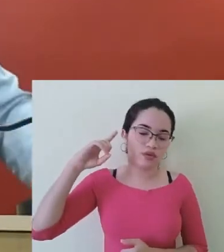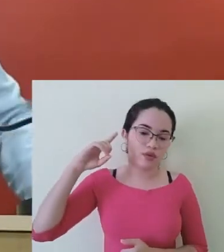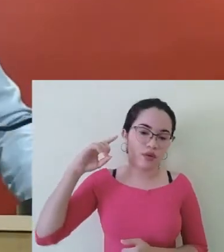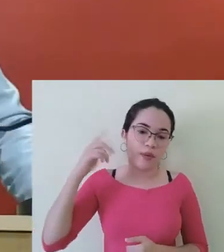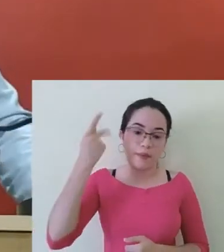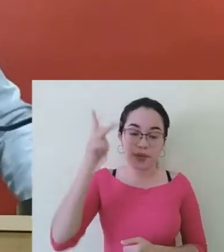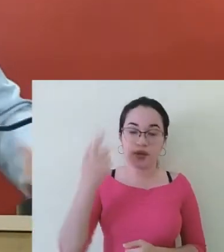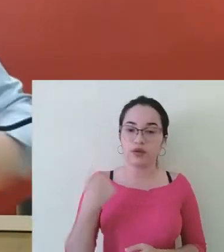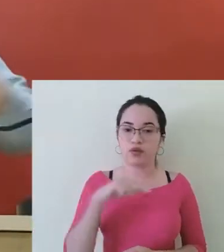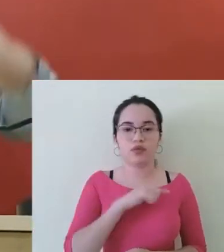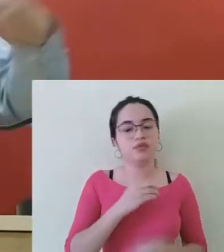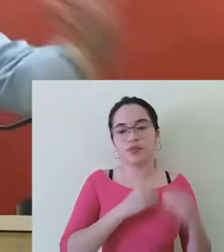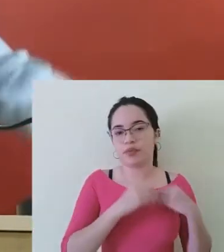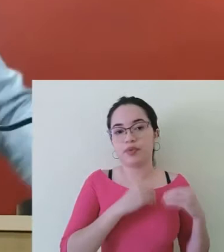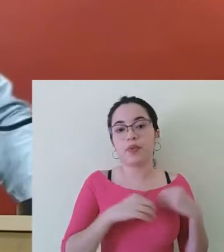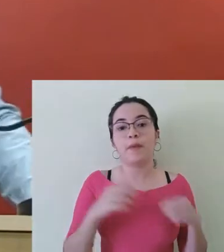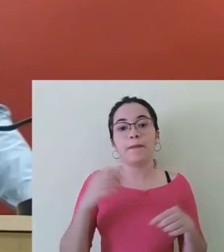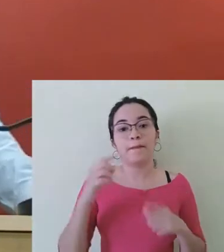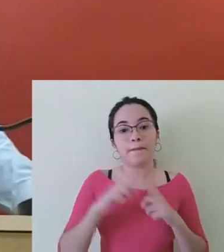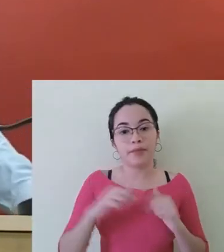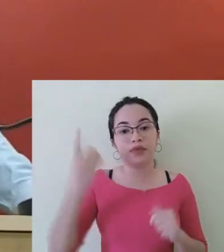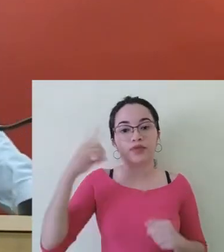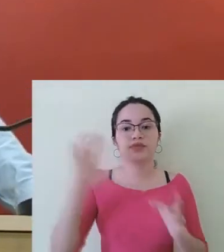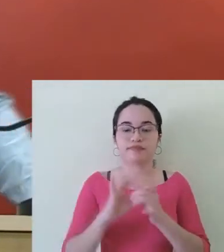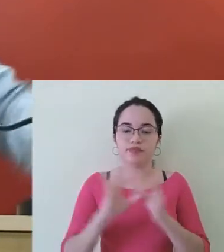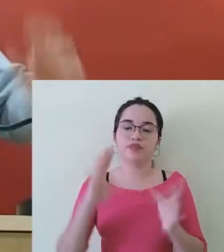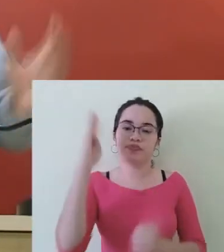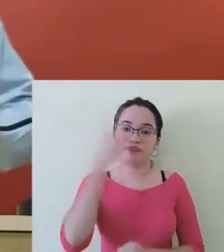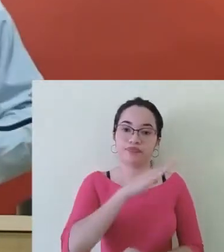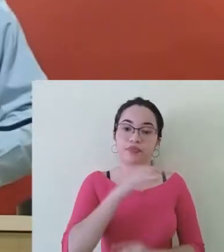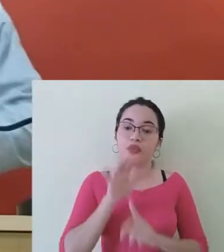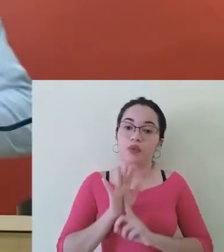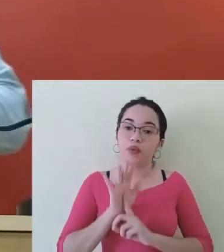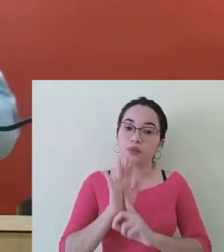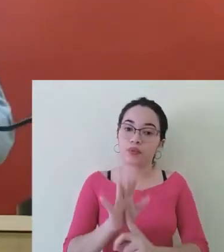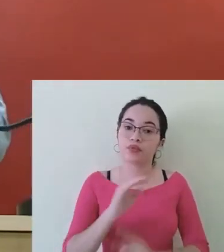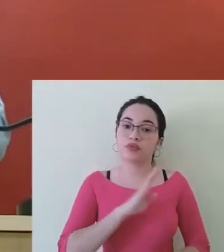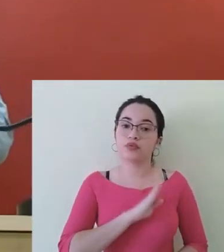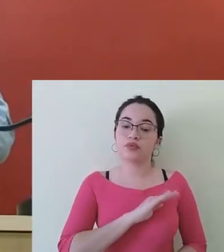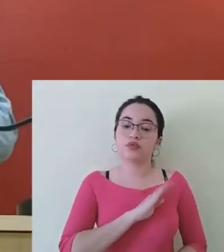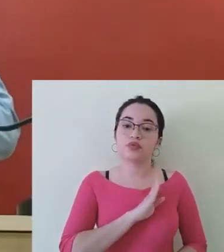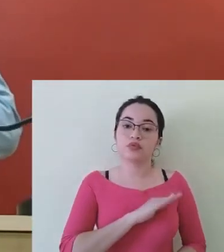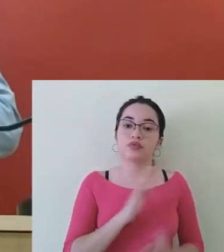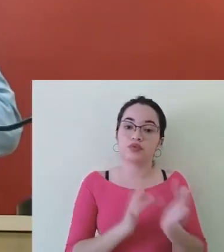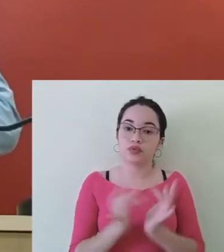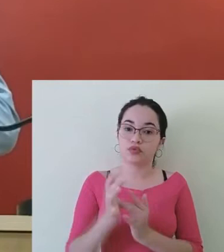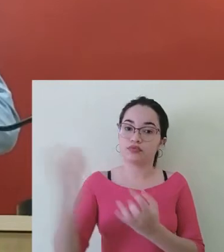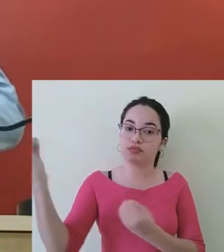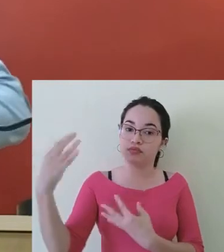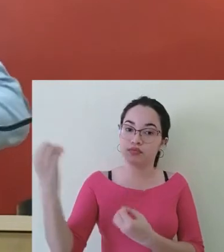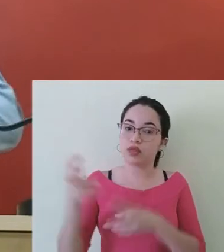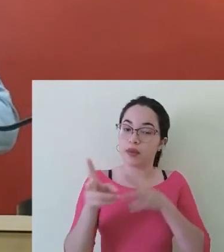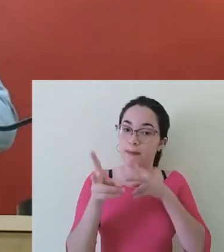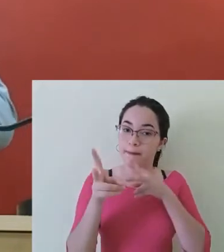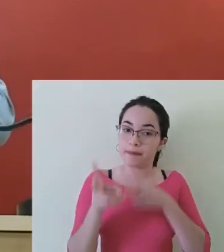em tentação, mas que Deus nos livre do mal. Isso mostra, nessa oração que Jesus